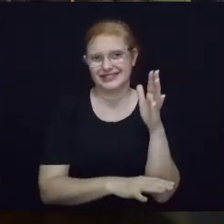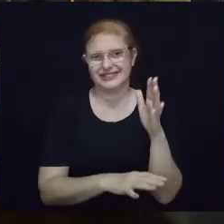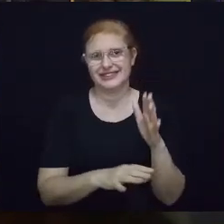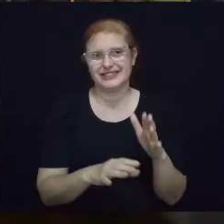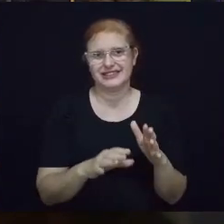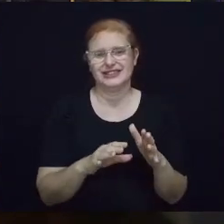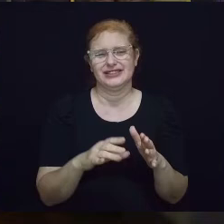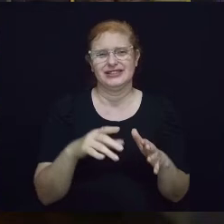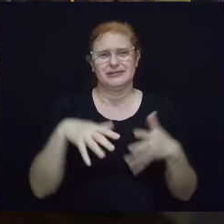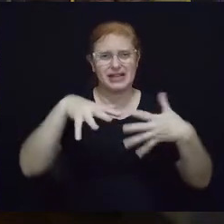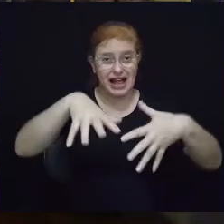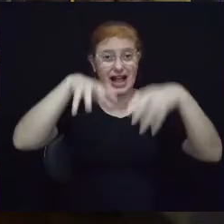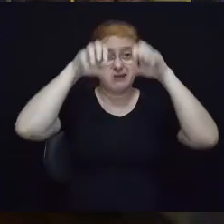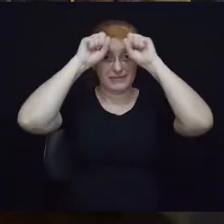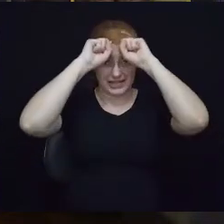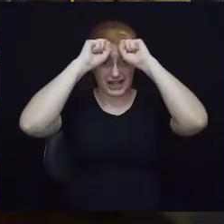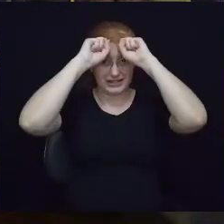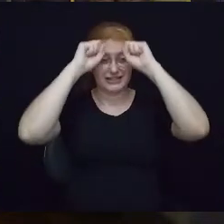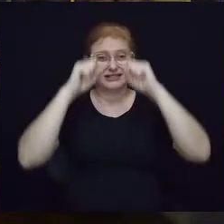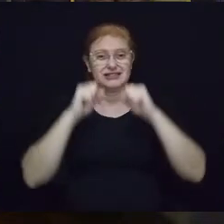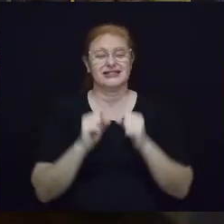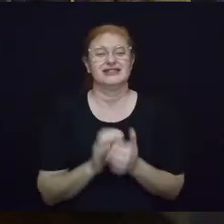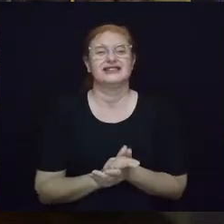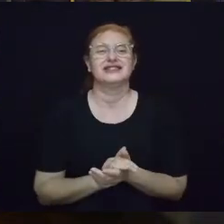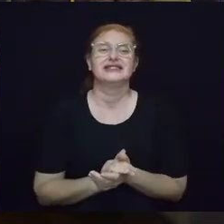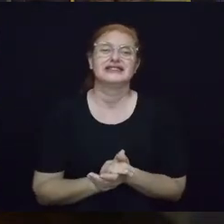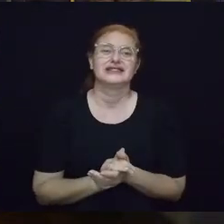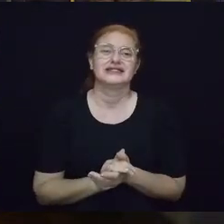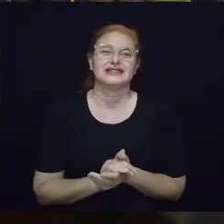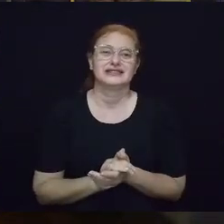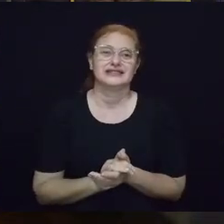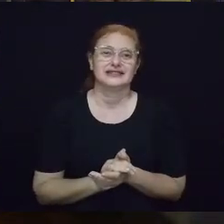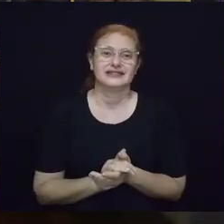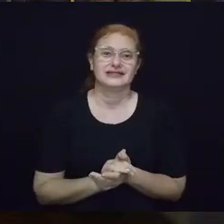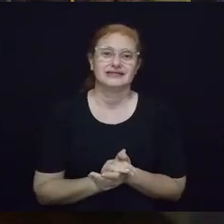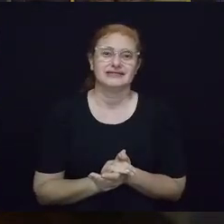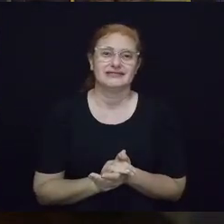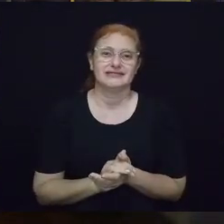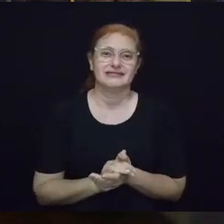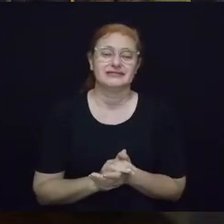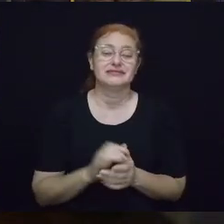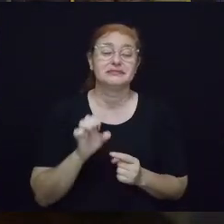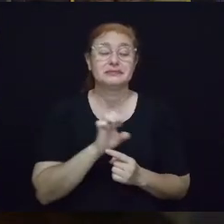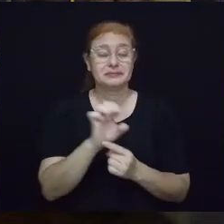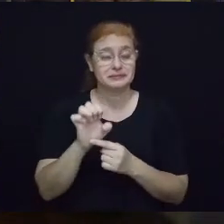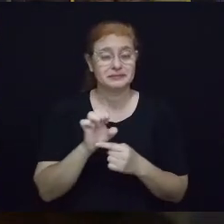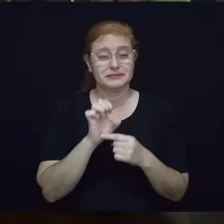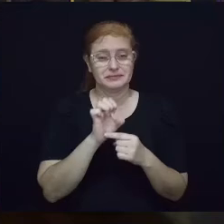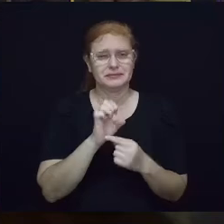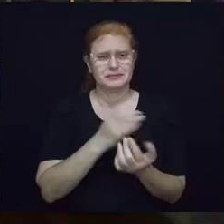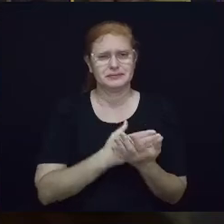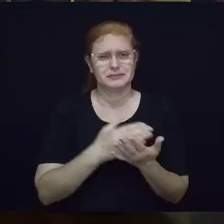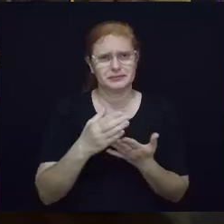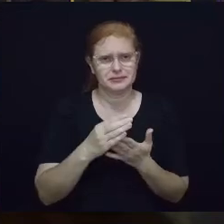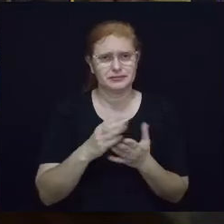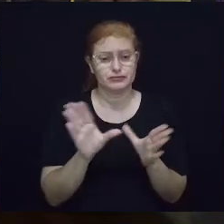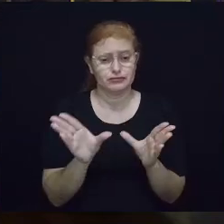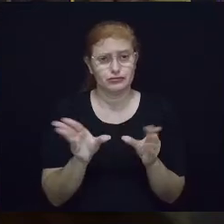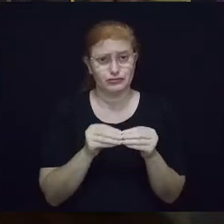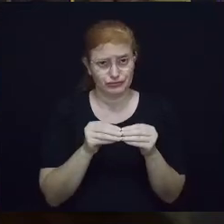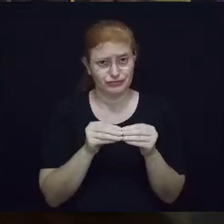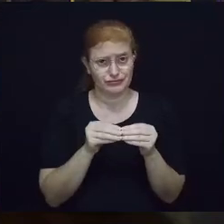mais abstrata, bem mais quase geométrica, né? E a exposição, a princípio, estava